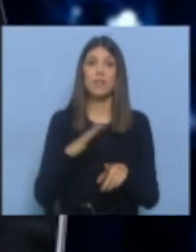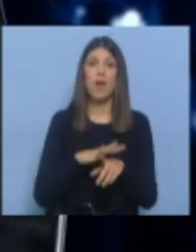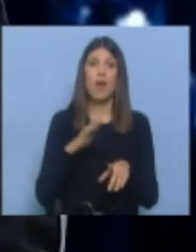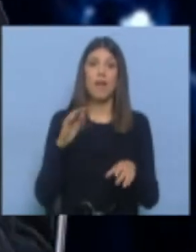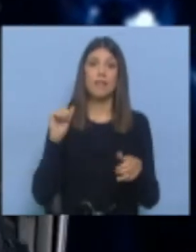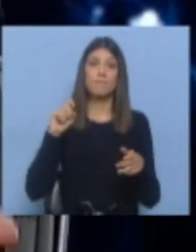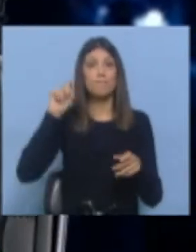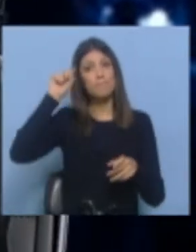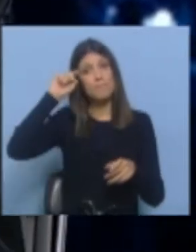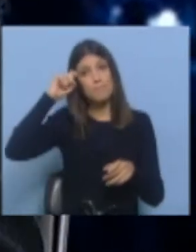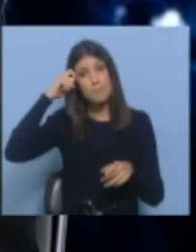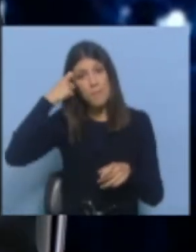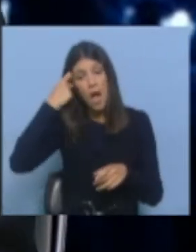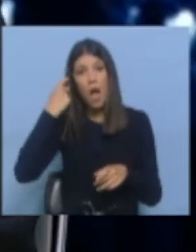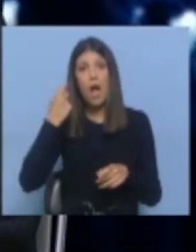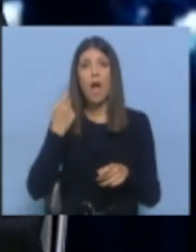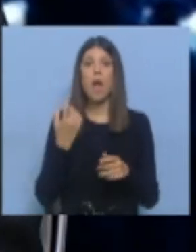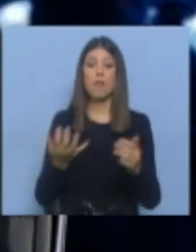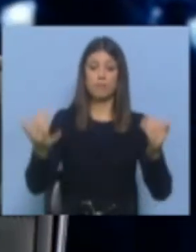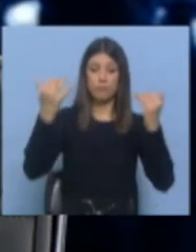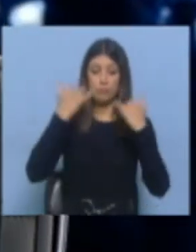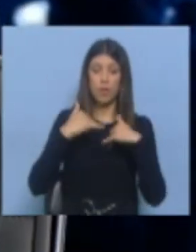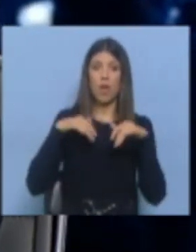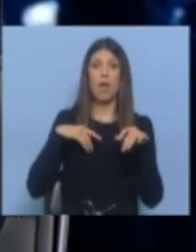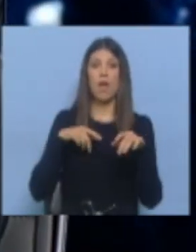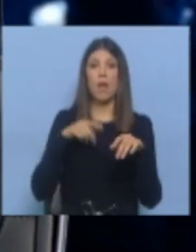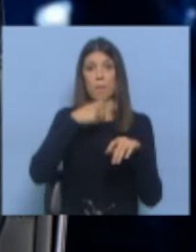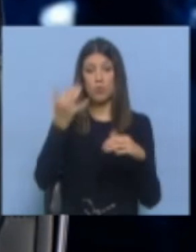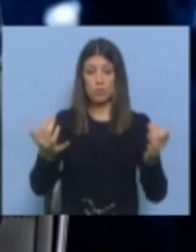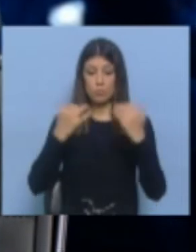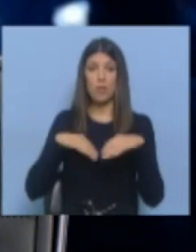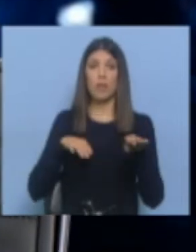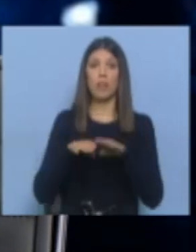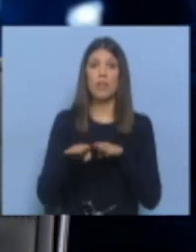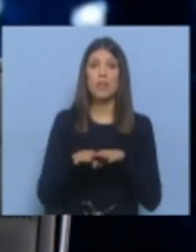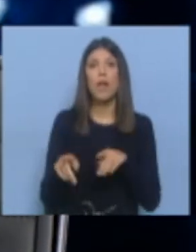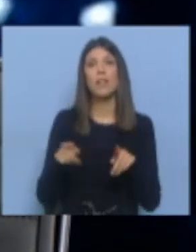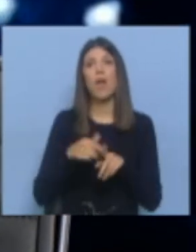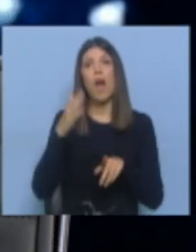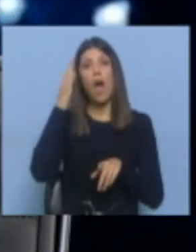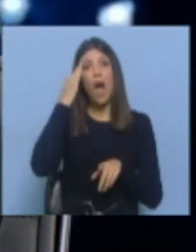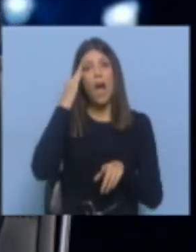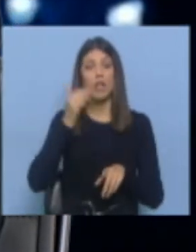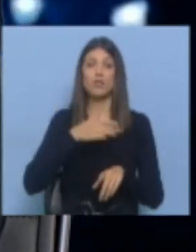recém-chegados a países como Itália e a Grécia, não é? E desse ponto de vista acho bonito registar